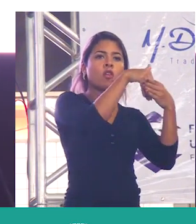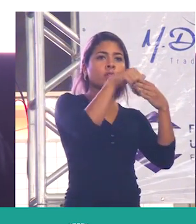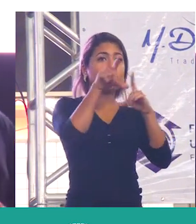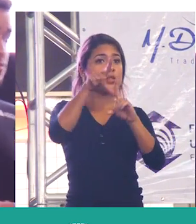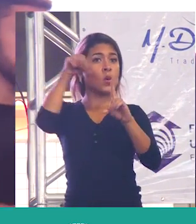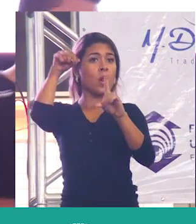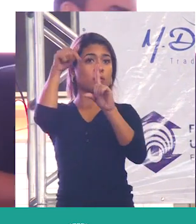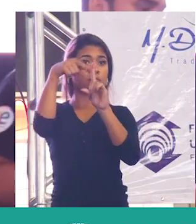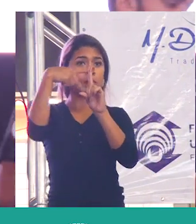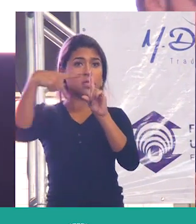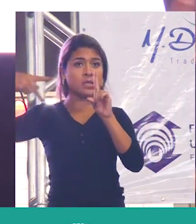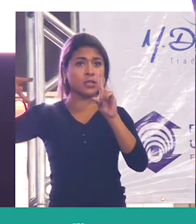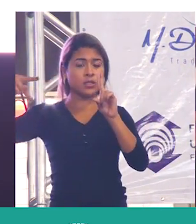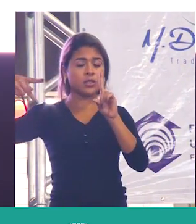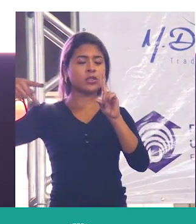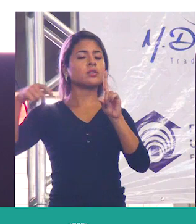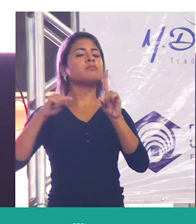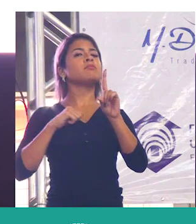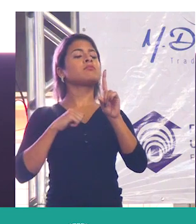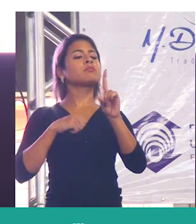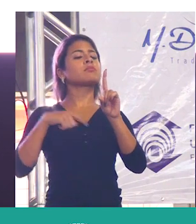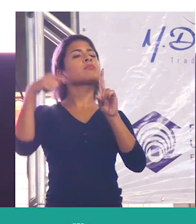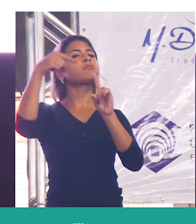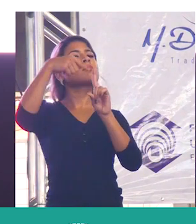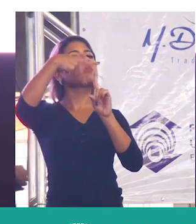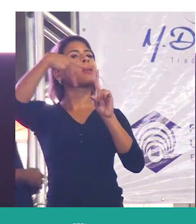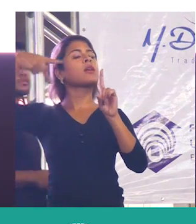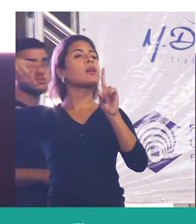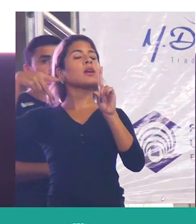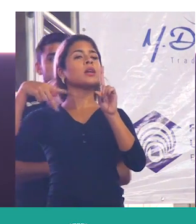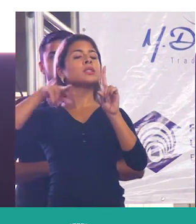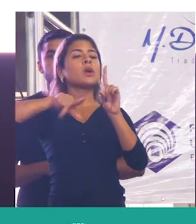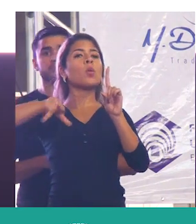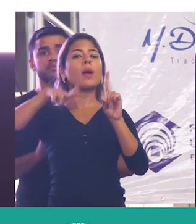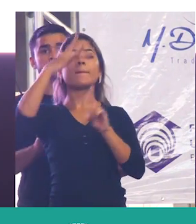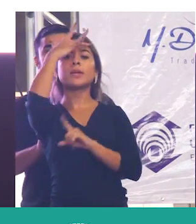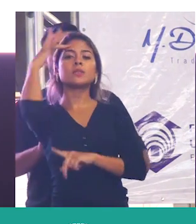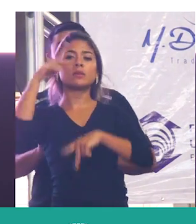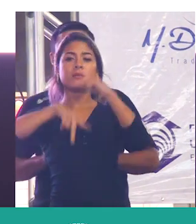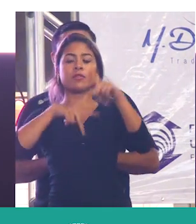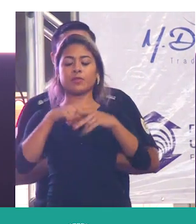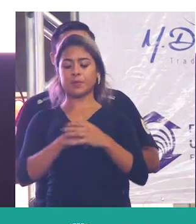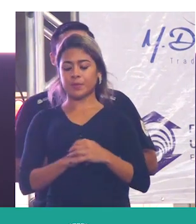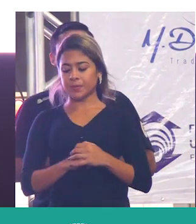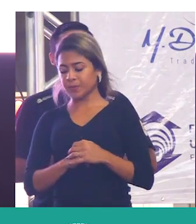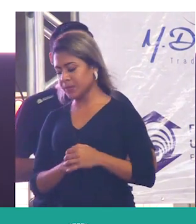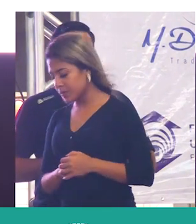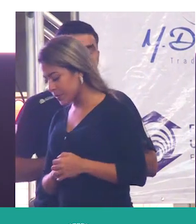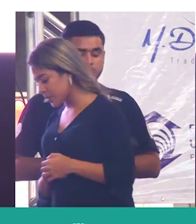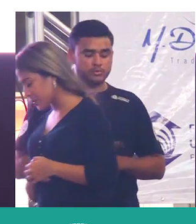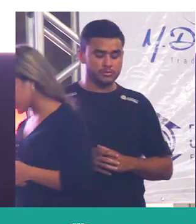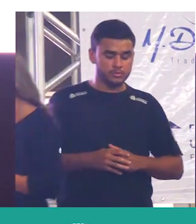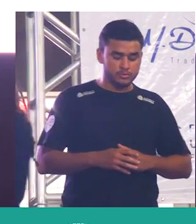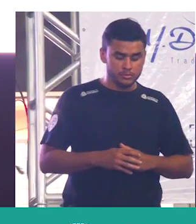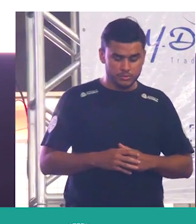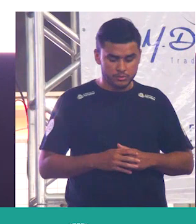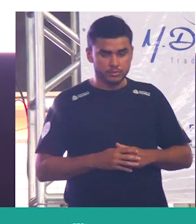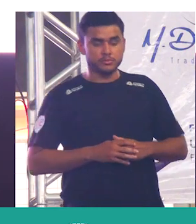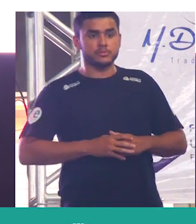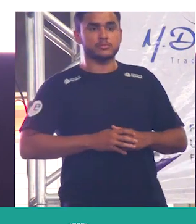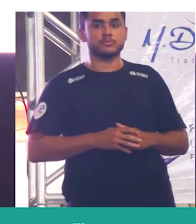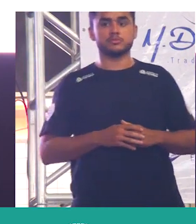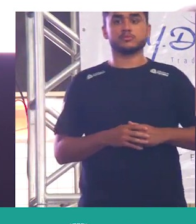esse presidente foi eleito não pelo povo, ele foi eleito pelo